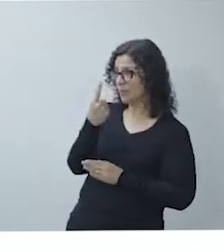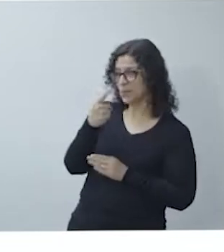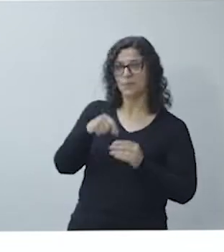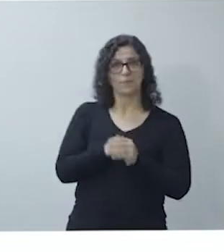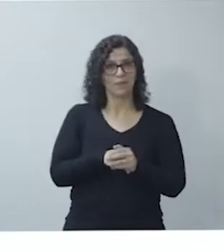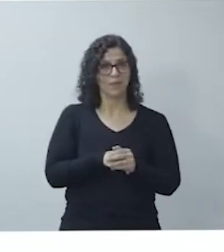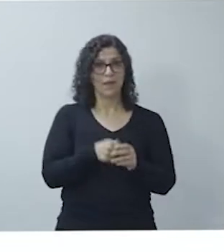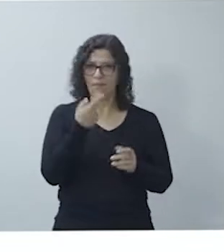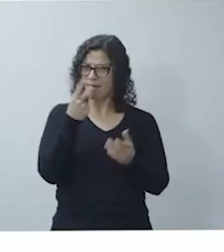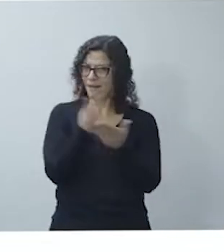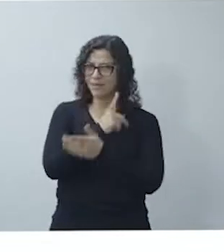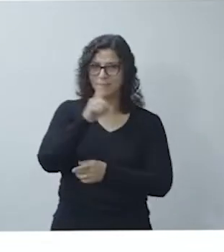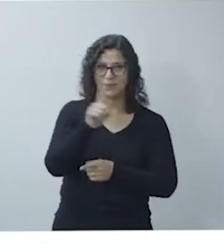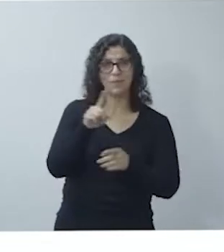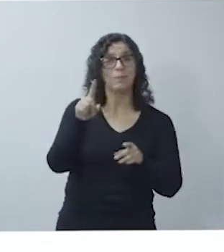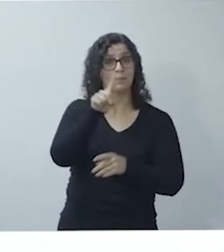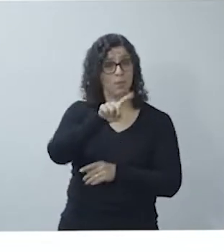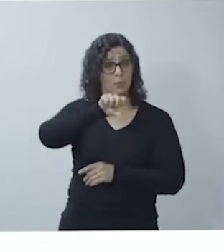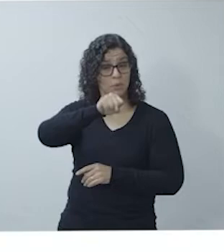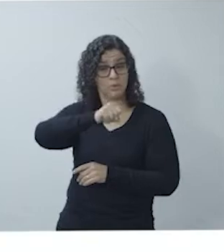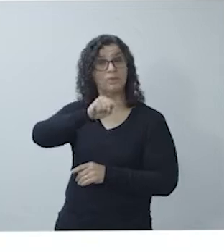1881. Não falei errado, não.